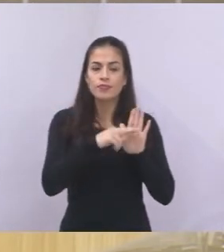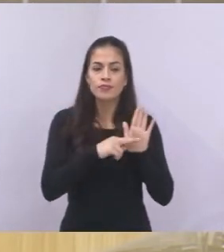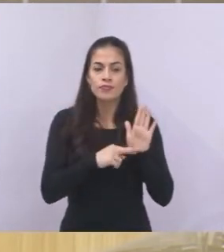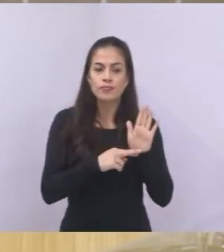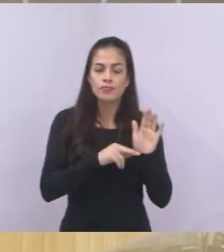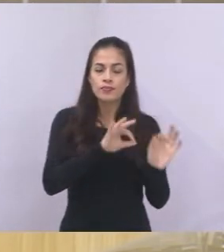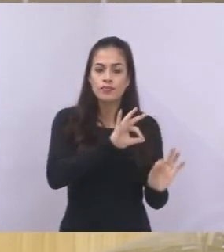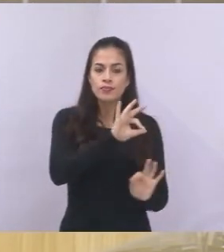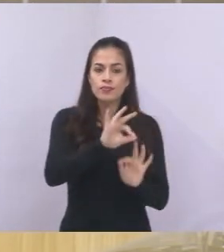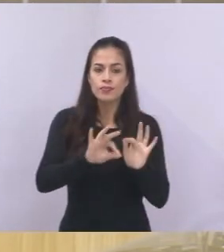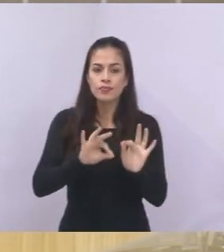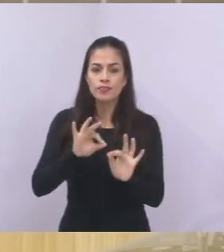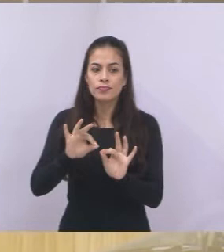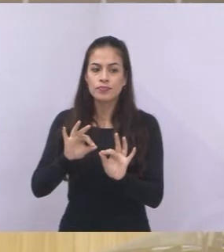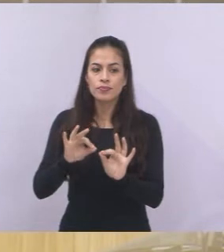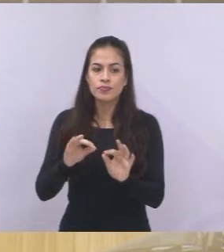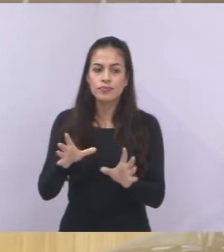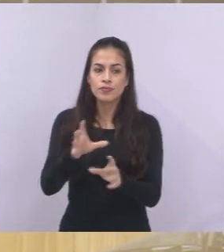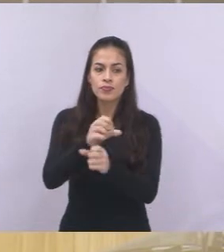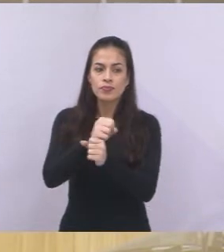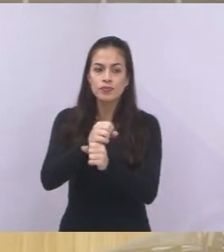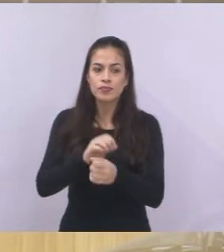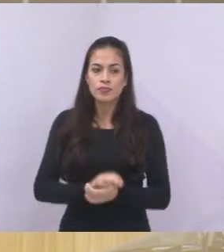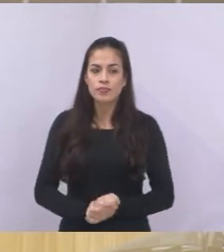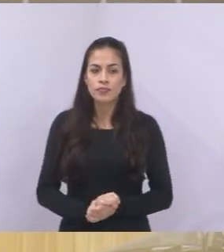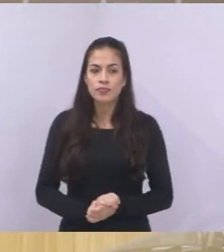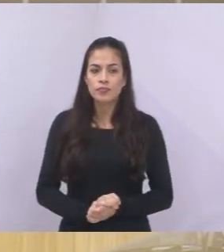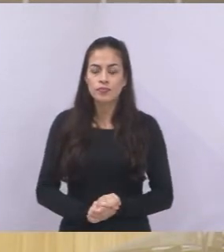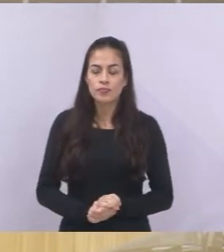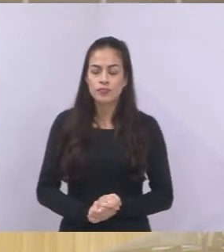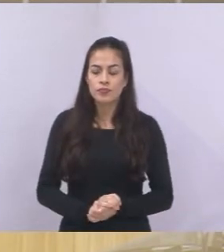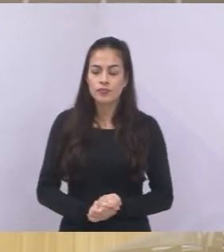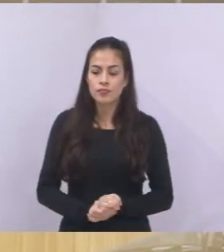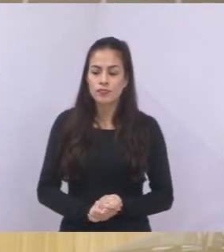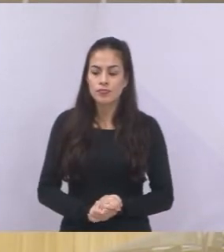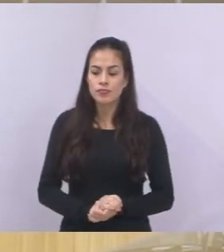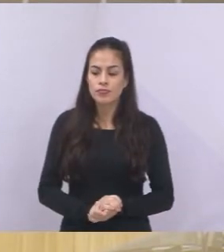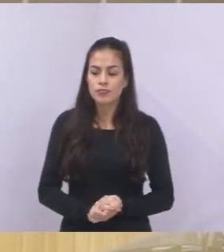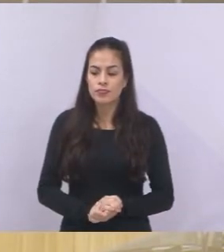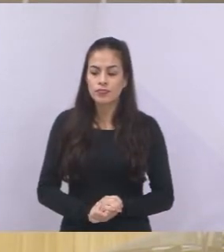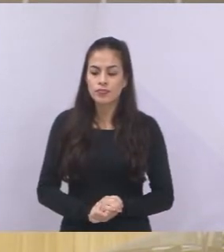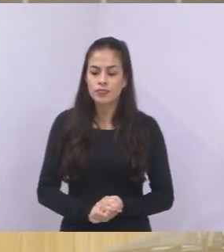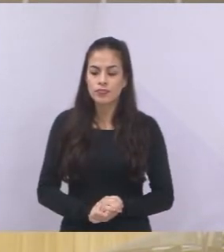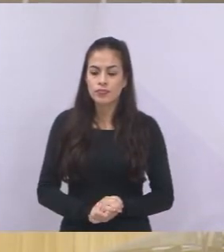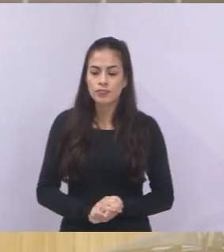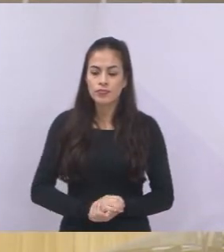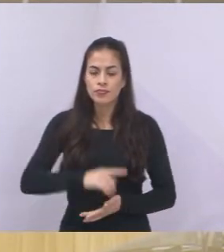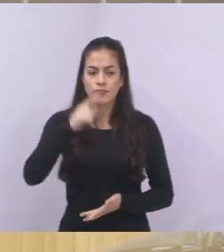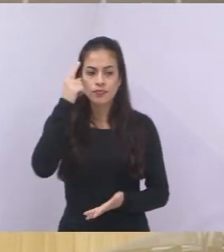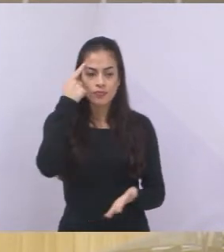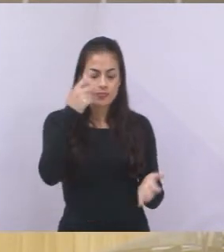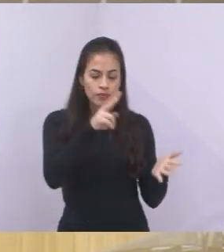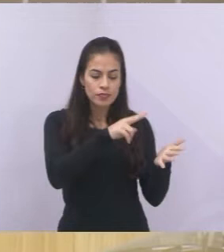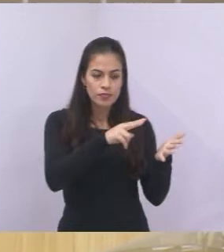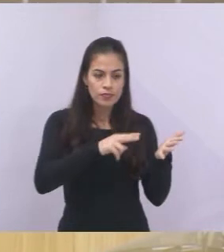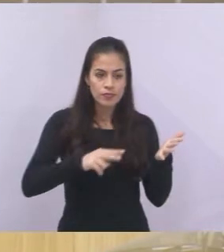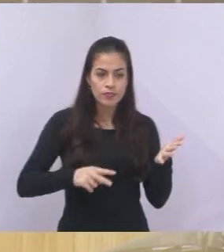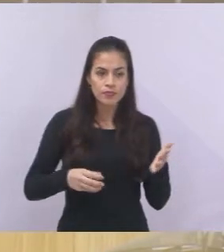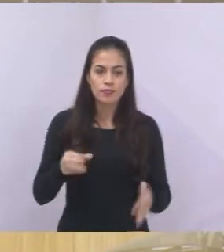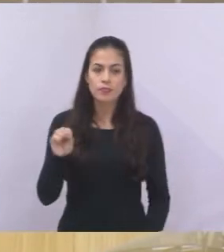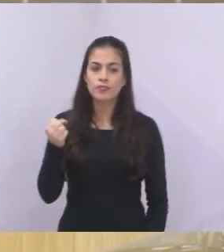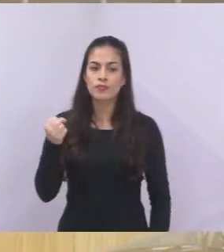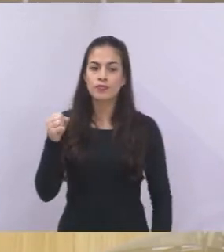adicional pedágio, prevendo o cômputo das